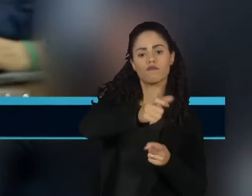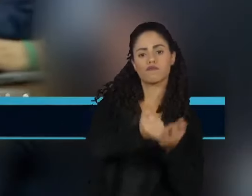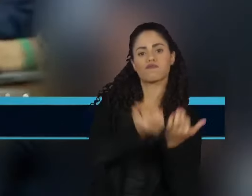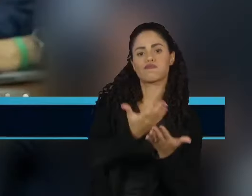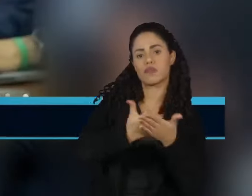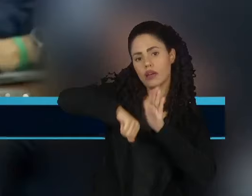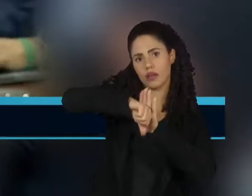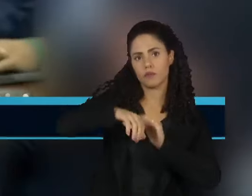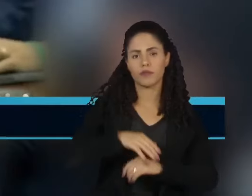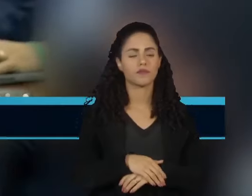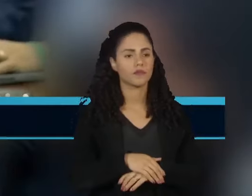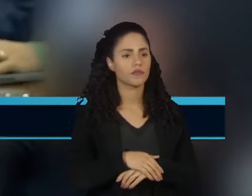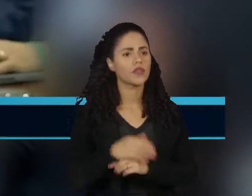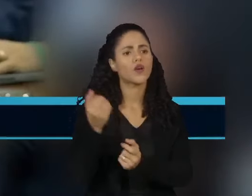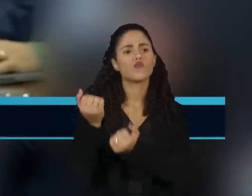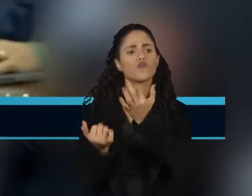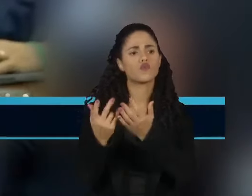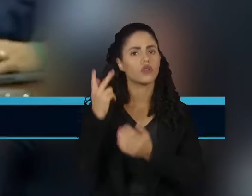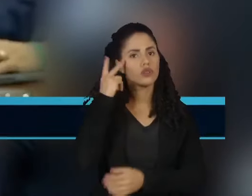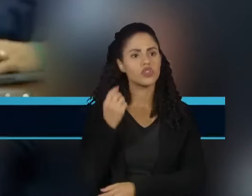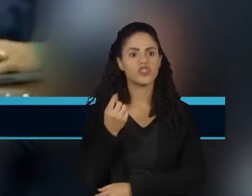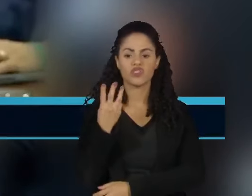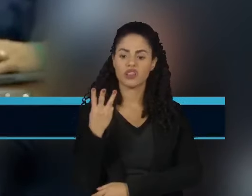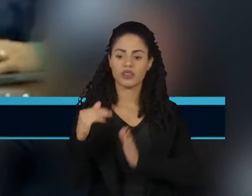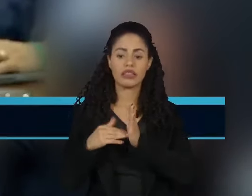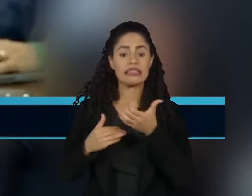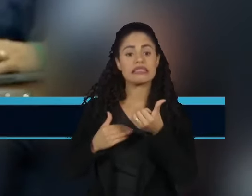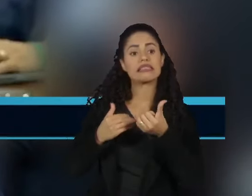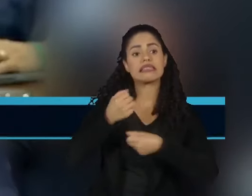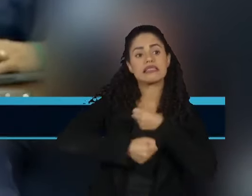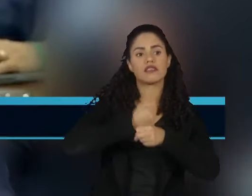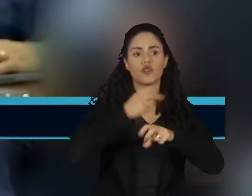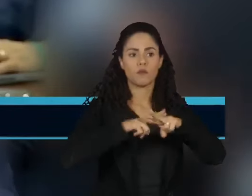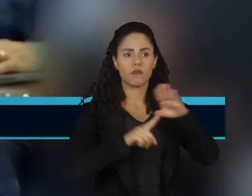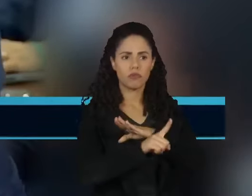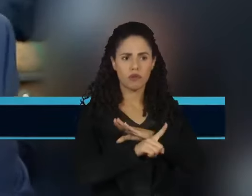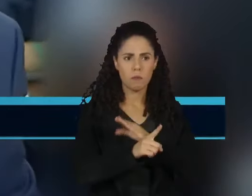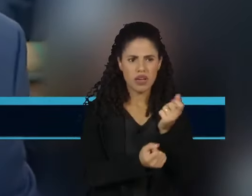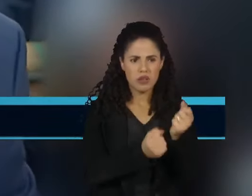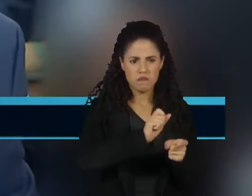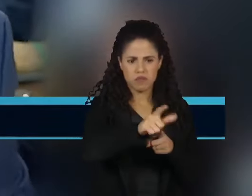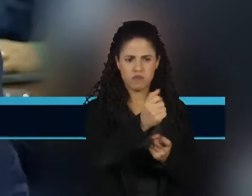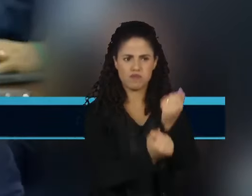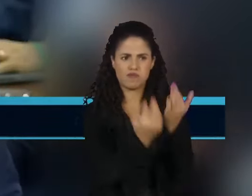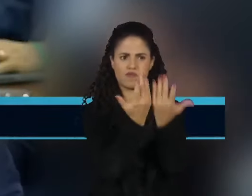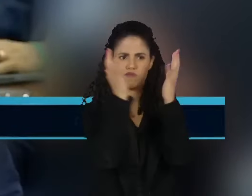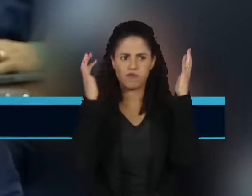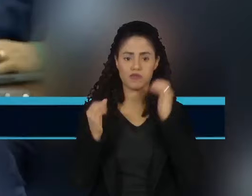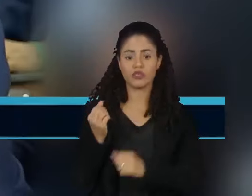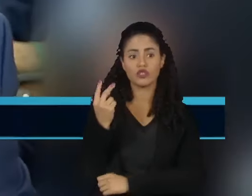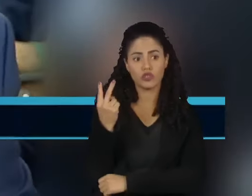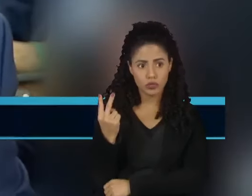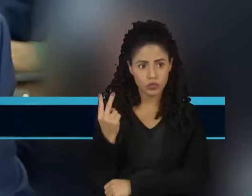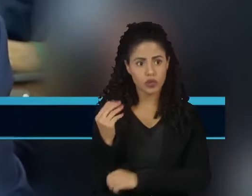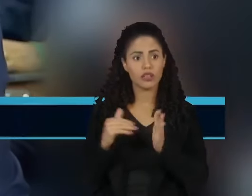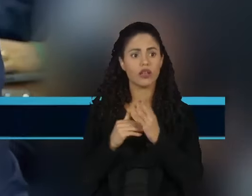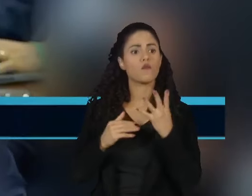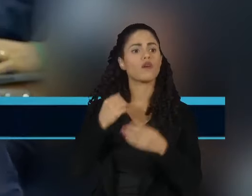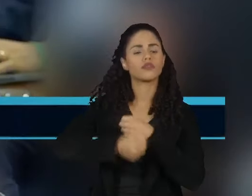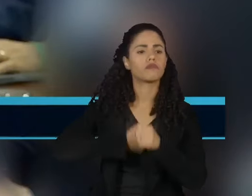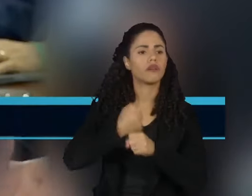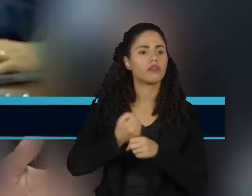incêndio normal, a penalidade é de 3 a 6 anos. Mas o incêndio florestal, um crime ambiental, é de 2 a 4